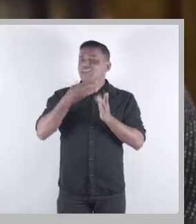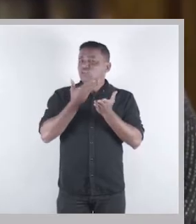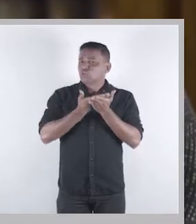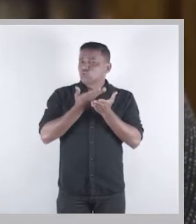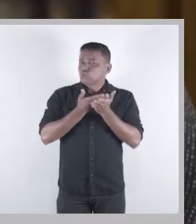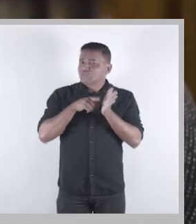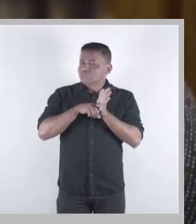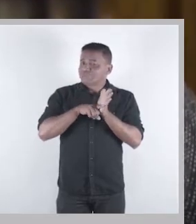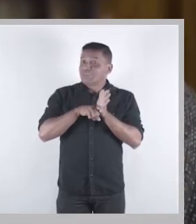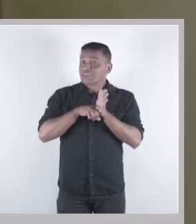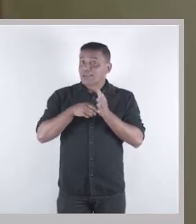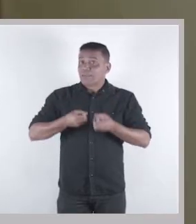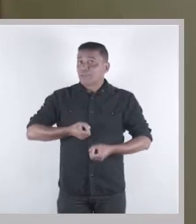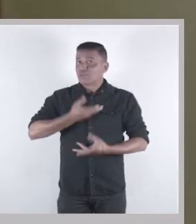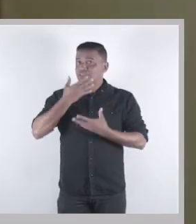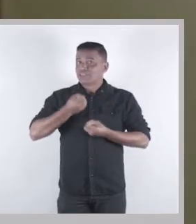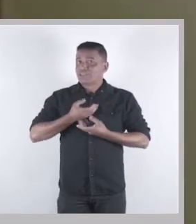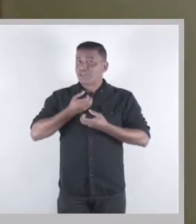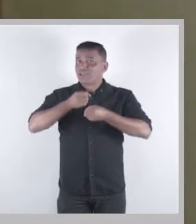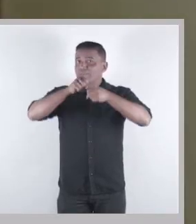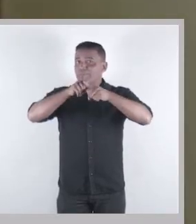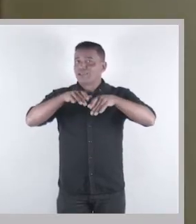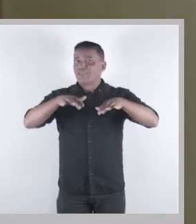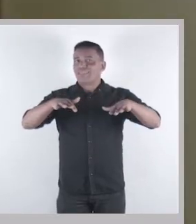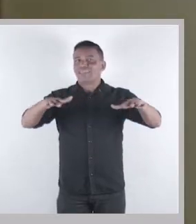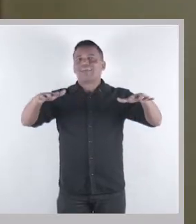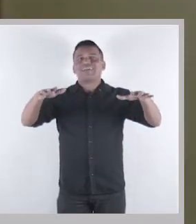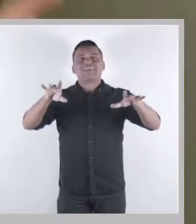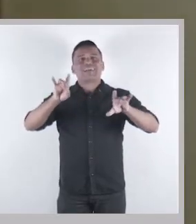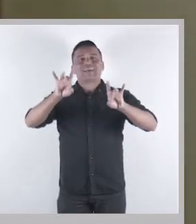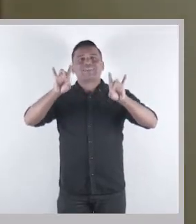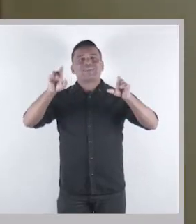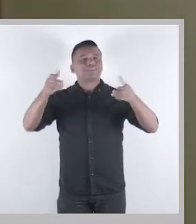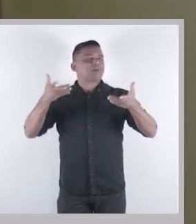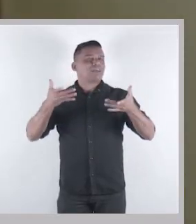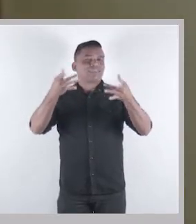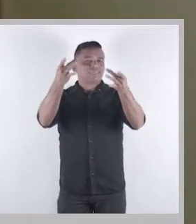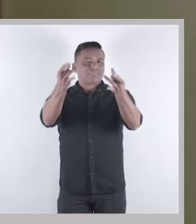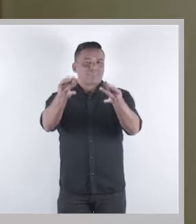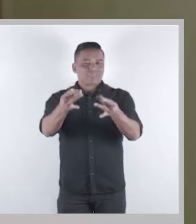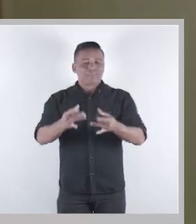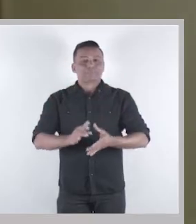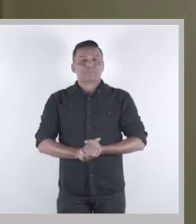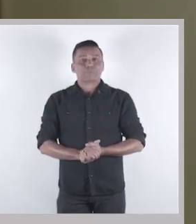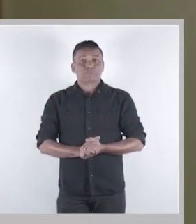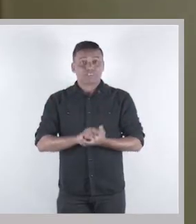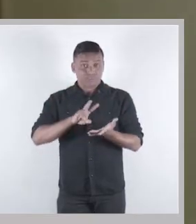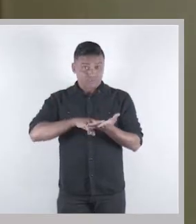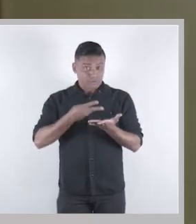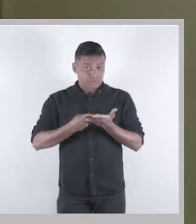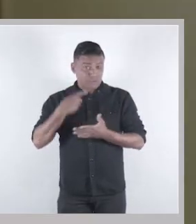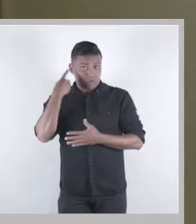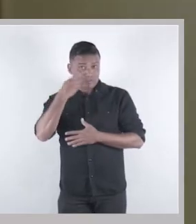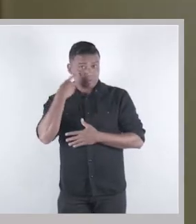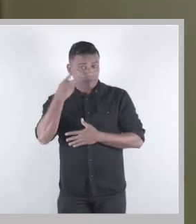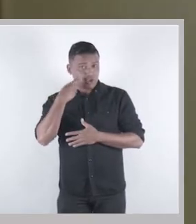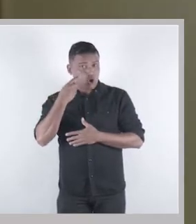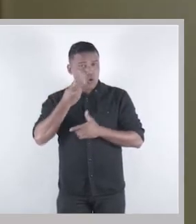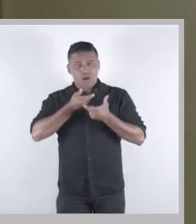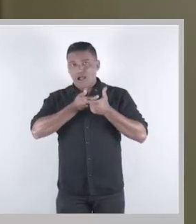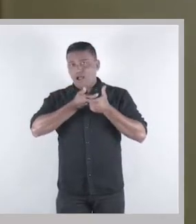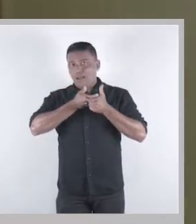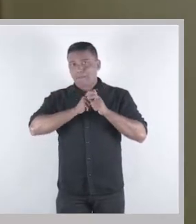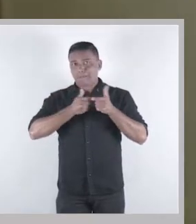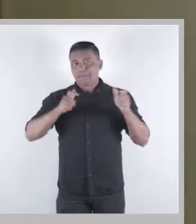seja cada vez mais rica essa tradução para espanhol amplia né o o uau